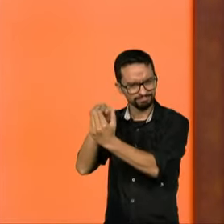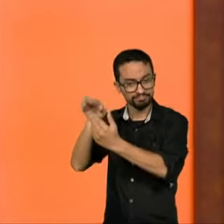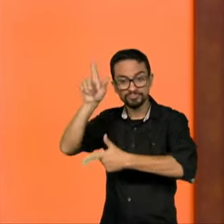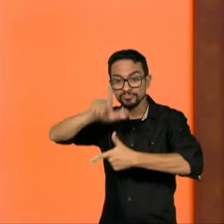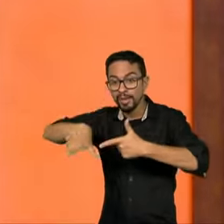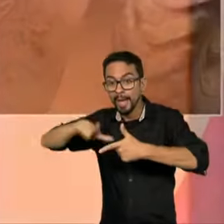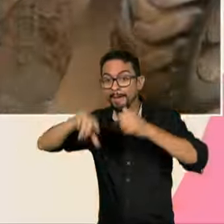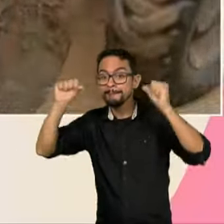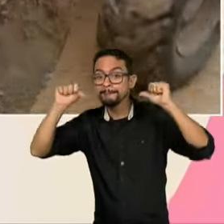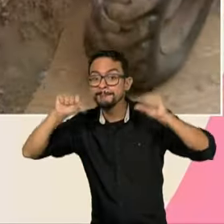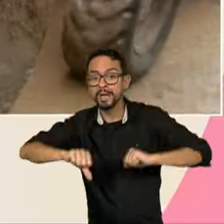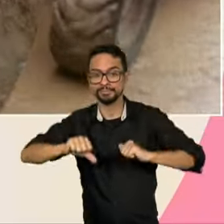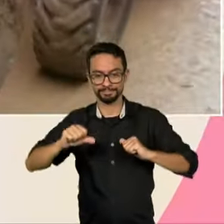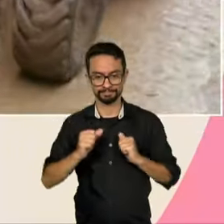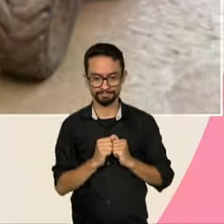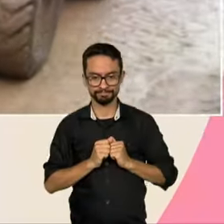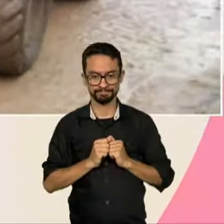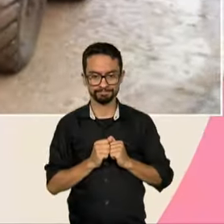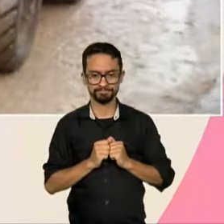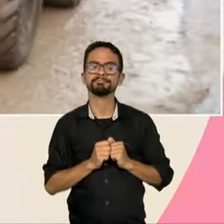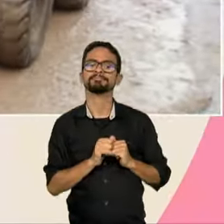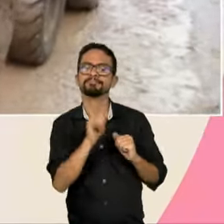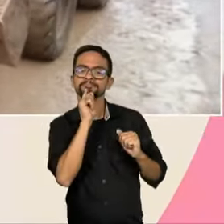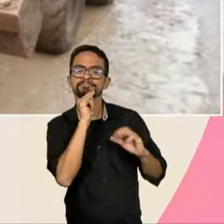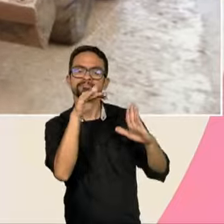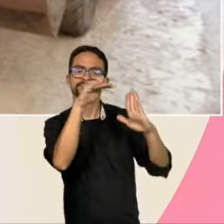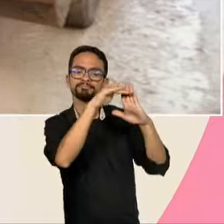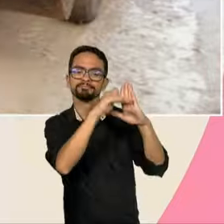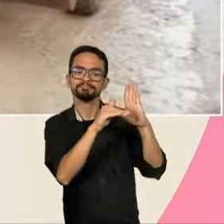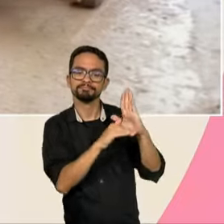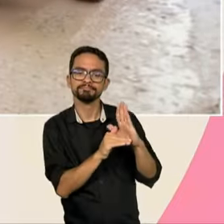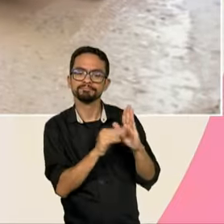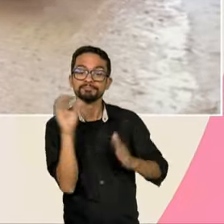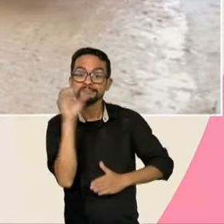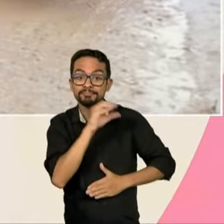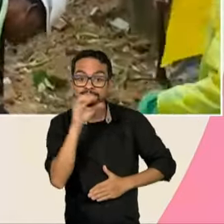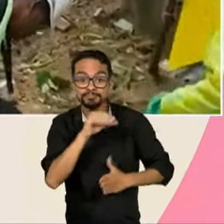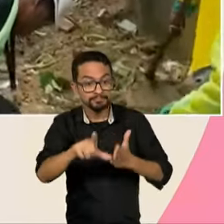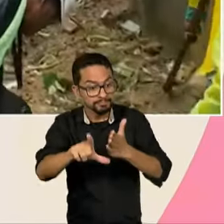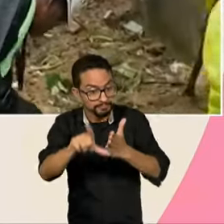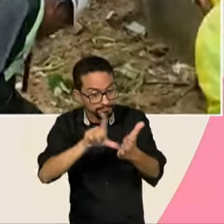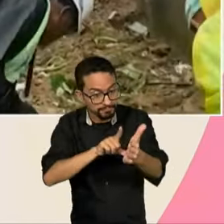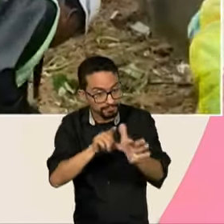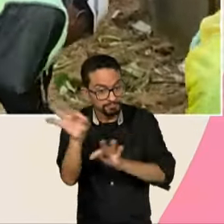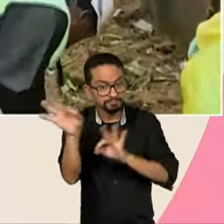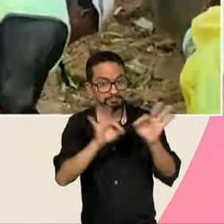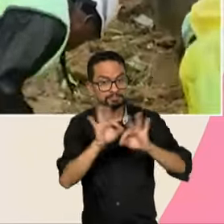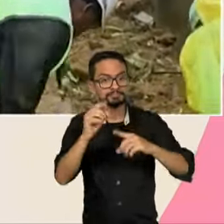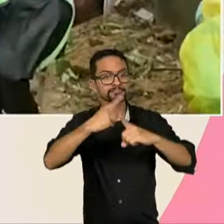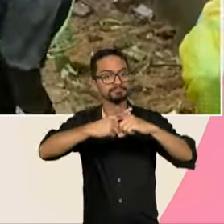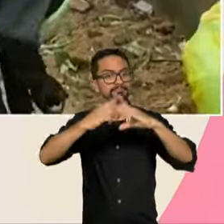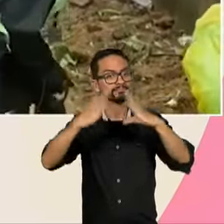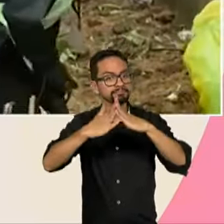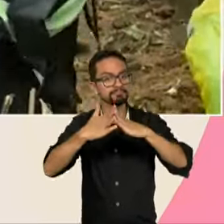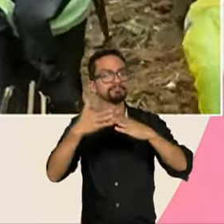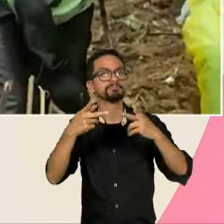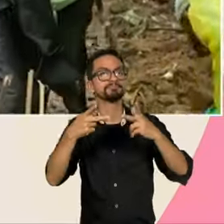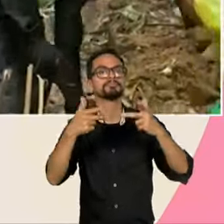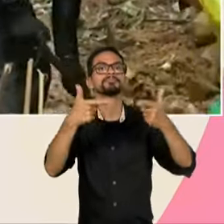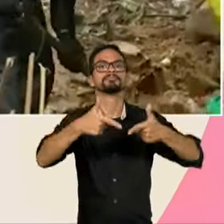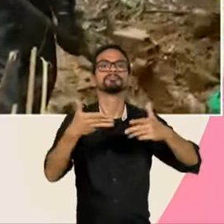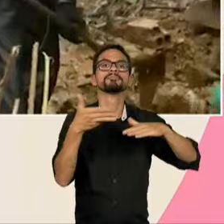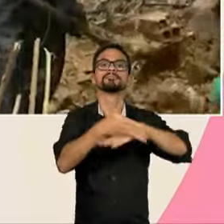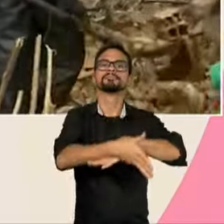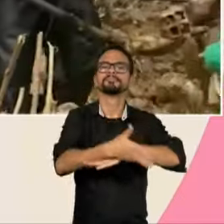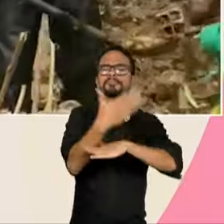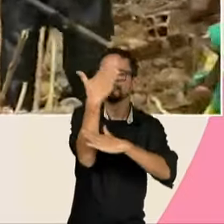tem, que é o seguinte, quando você tem um plano de emergência, o que é um plano de emergência? Você está com isso planejado. Eu vou para a igreja tal, eu vou para a pátio da escola de